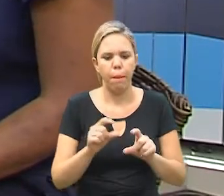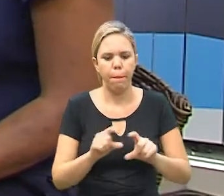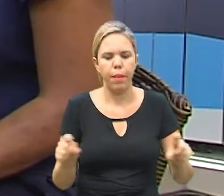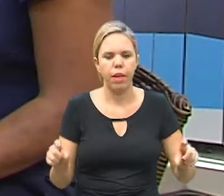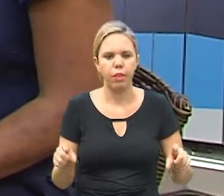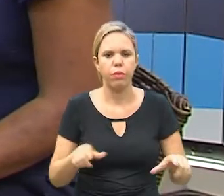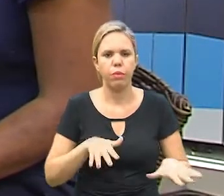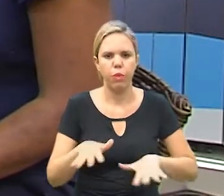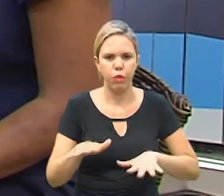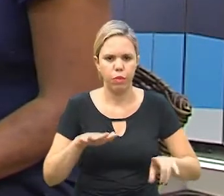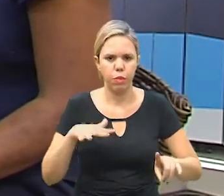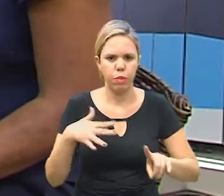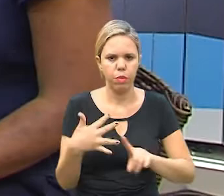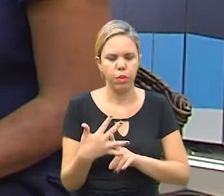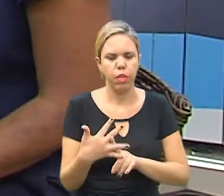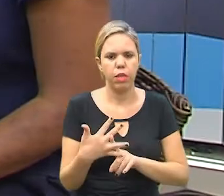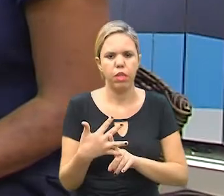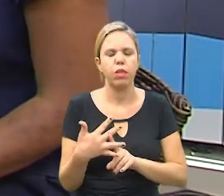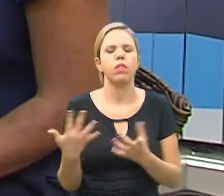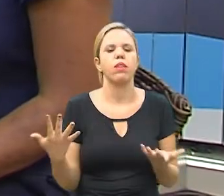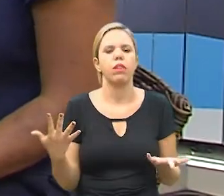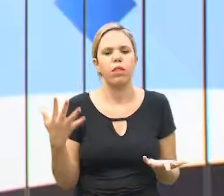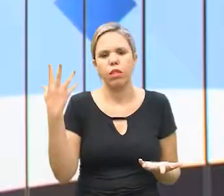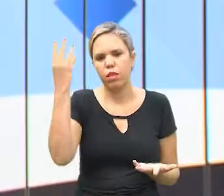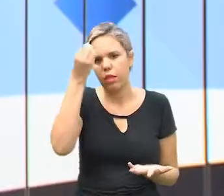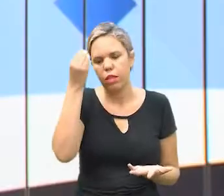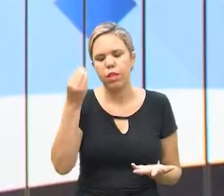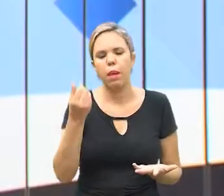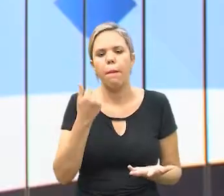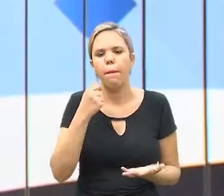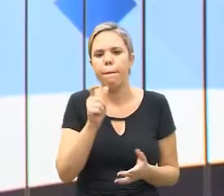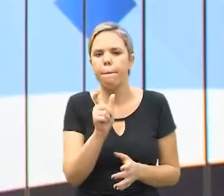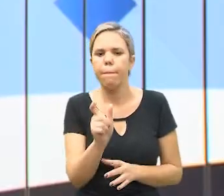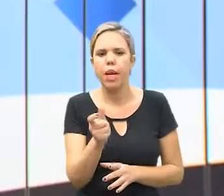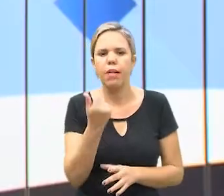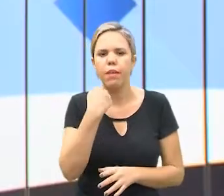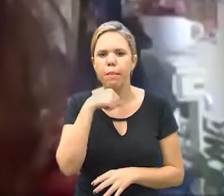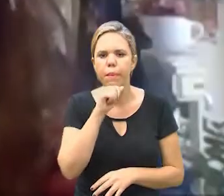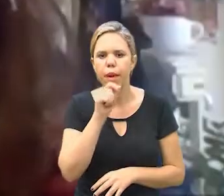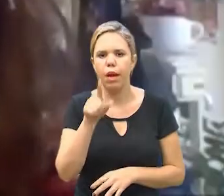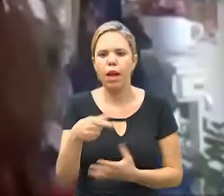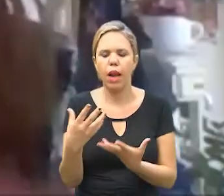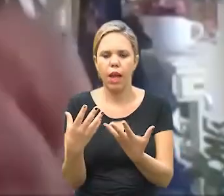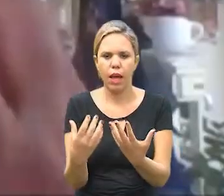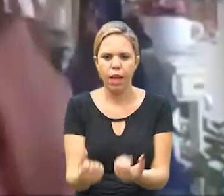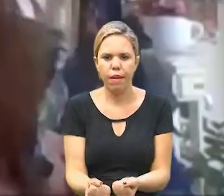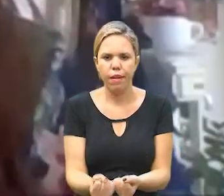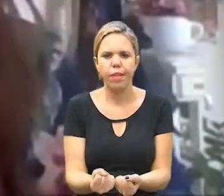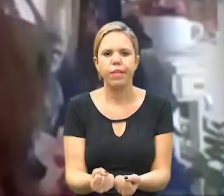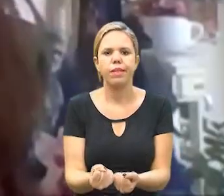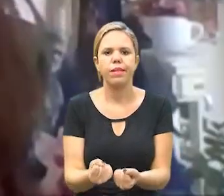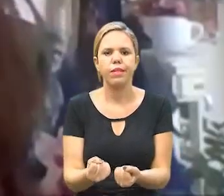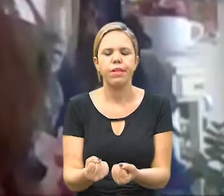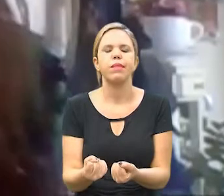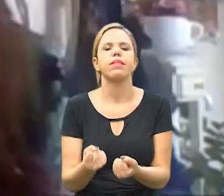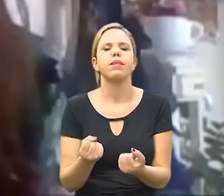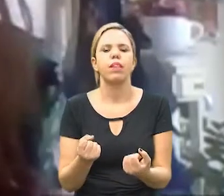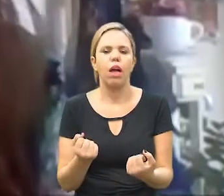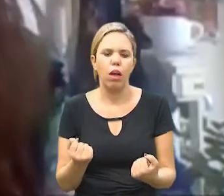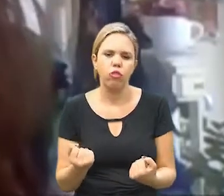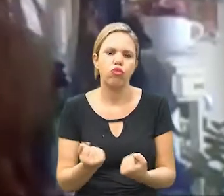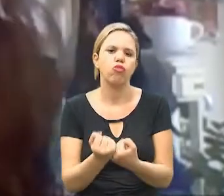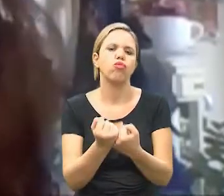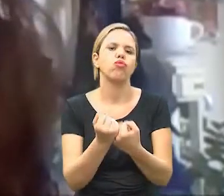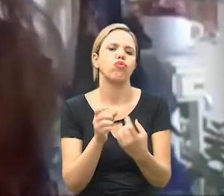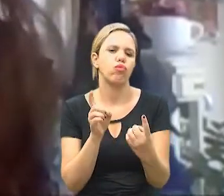do Movimento Assistencial Espírita, formaria a palavra mãe. Então, mãe, aquela que acolhe, aquela que recebe, aquela